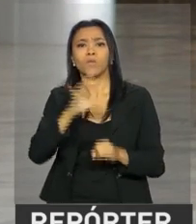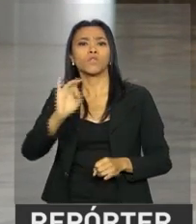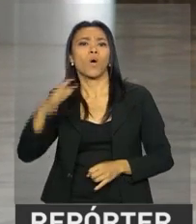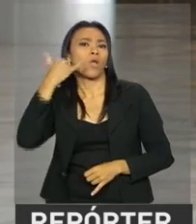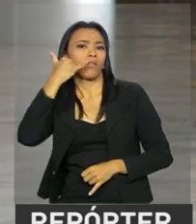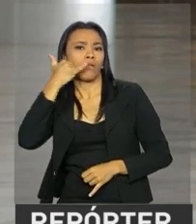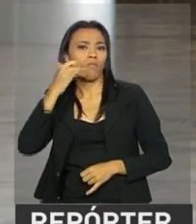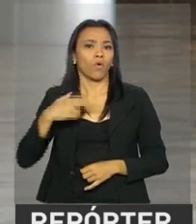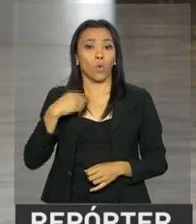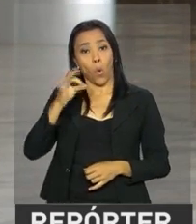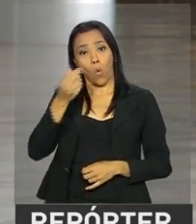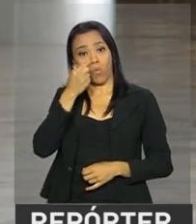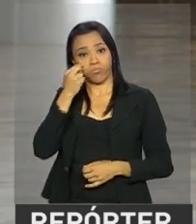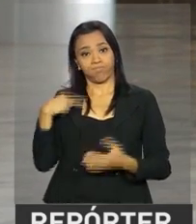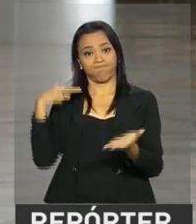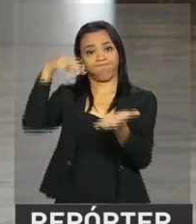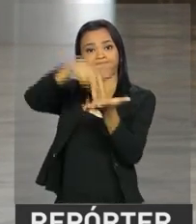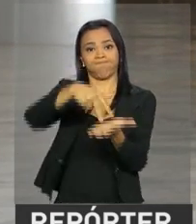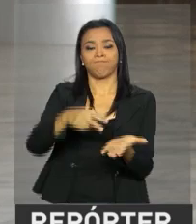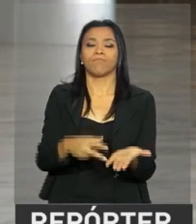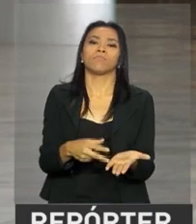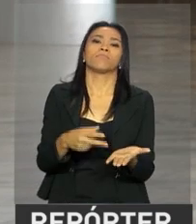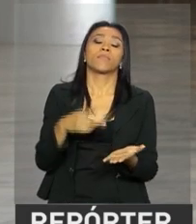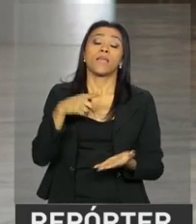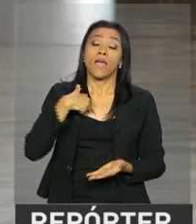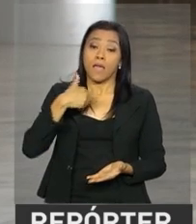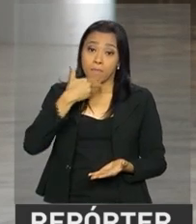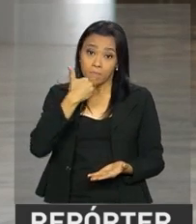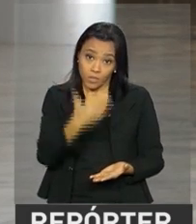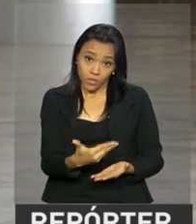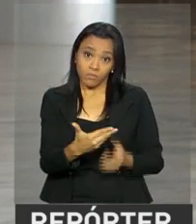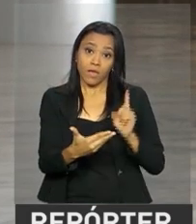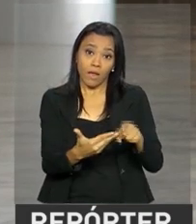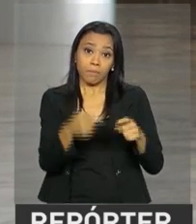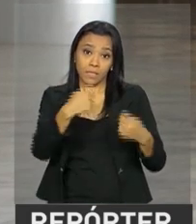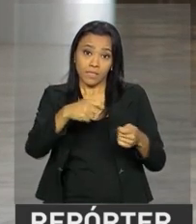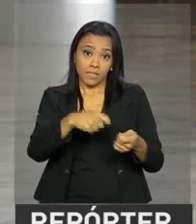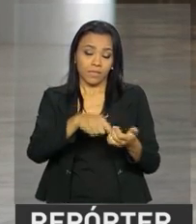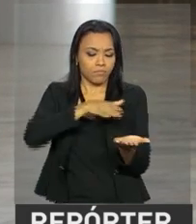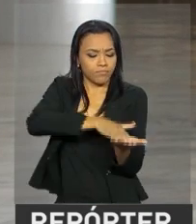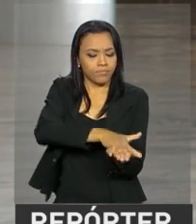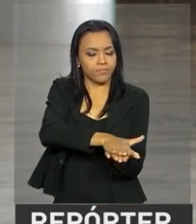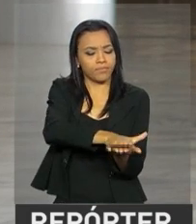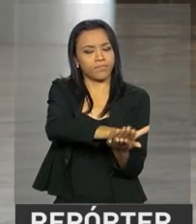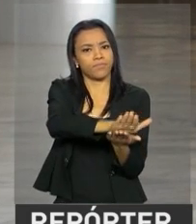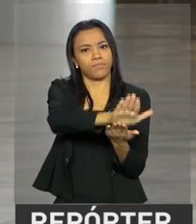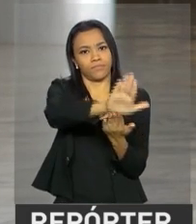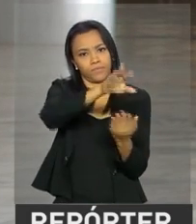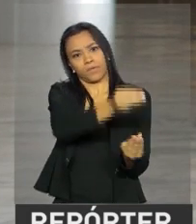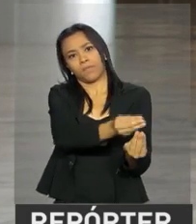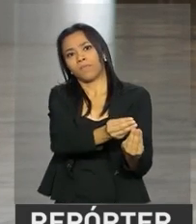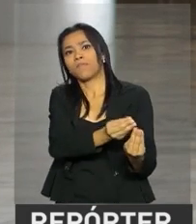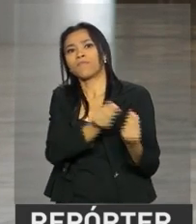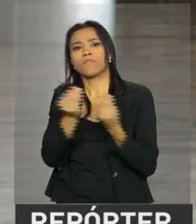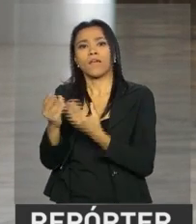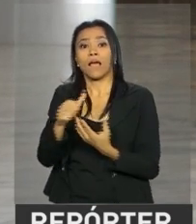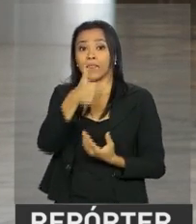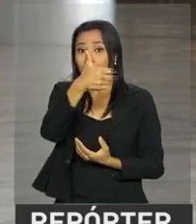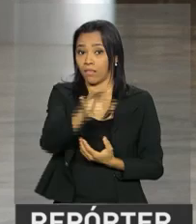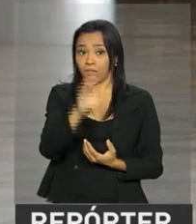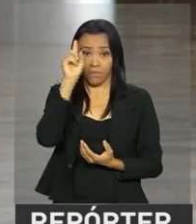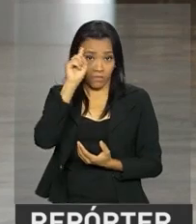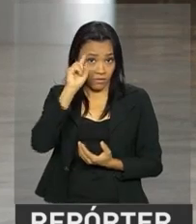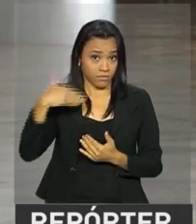telefone. A partir do momento em que elas recebem esse pedido, elas são obrigadas a enviar um comprovante de recebimento e em até 10 dias